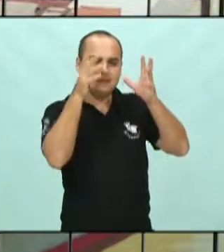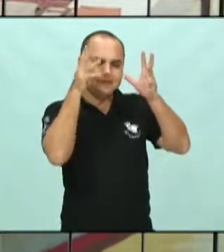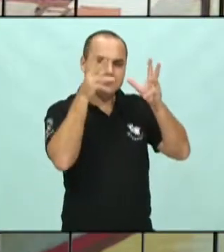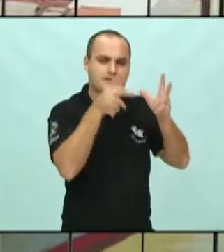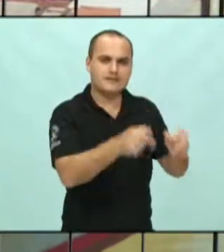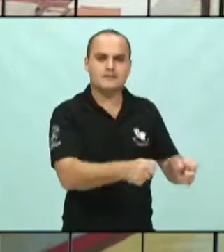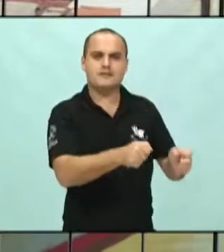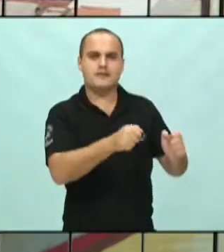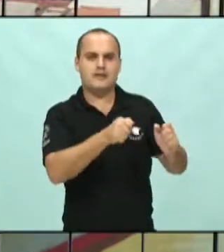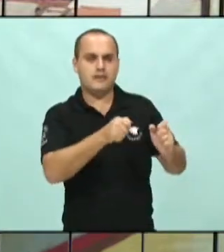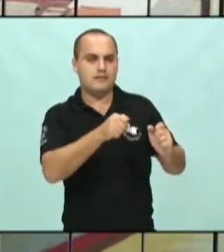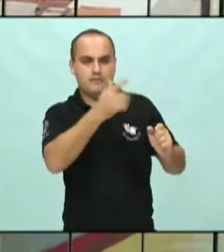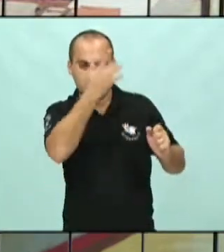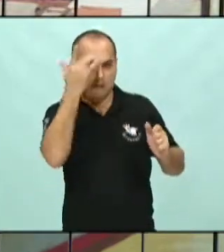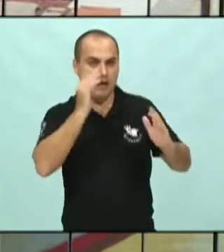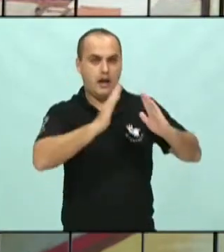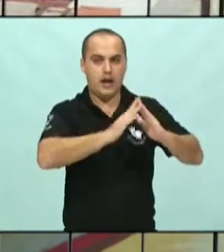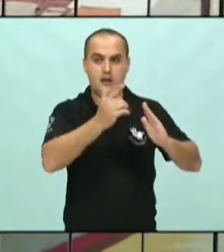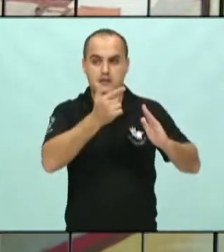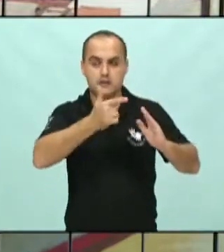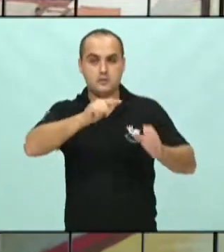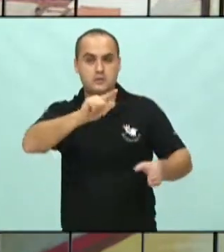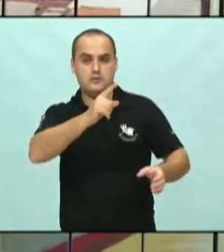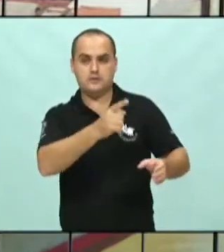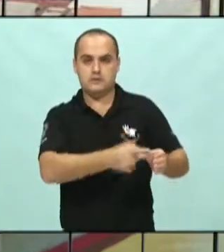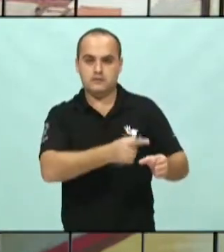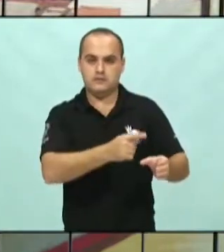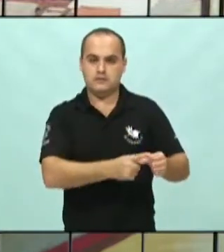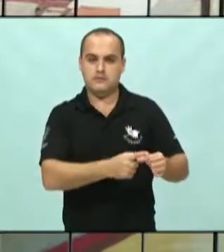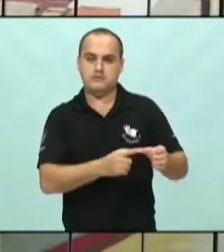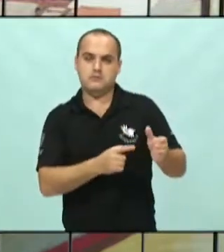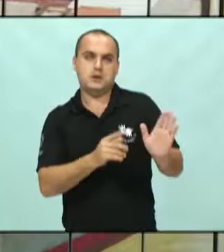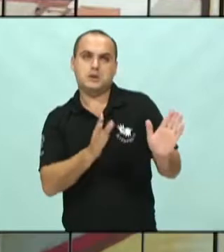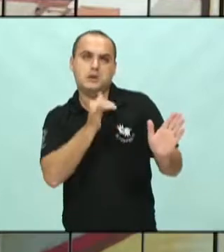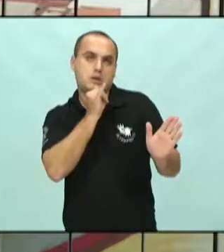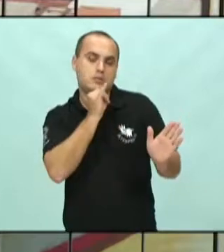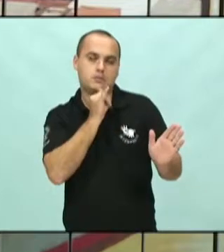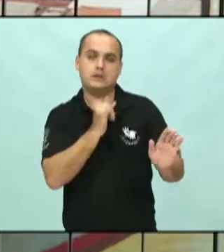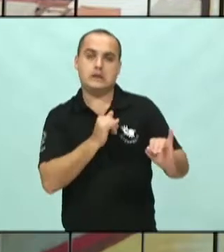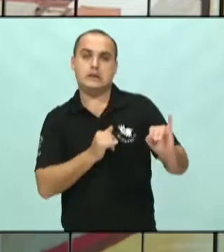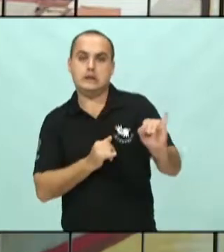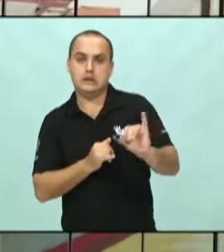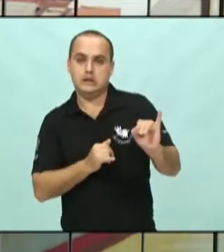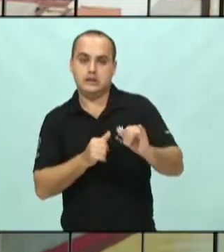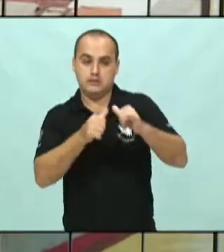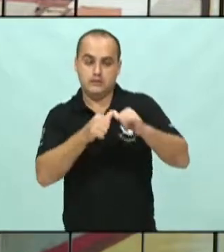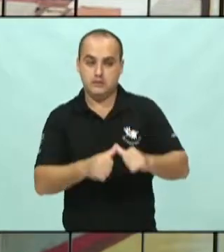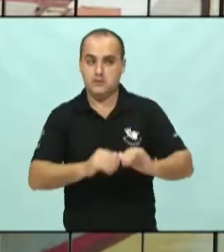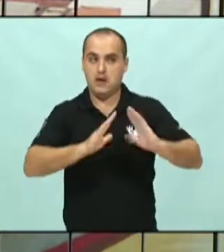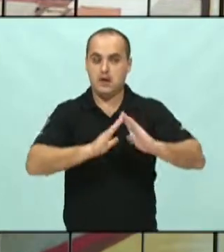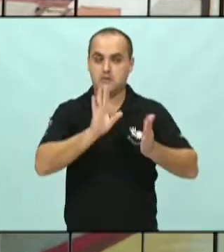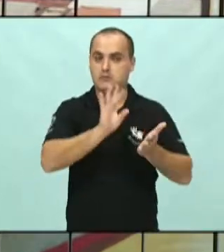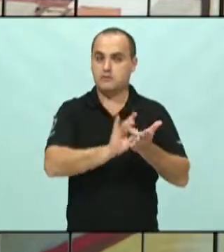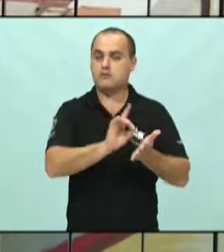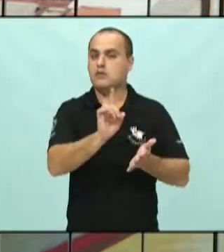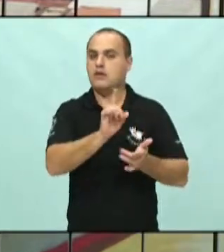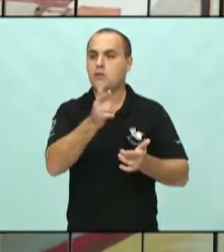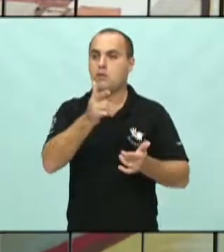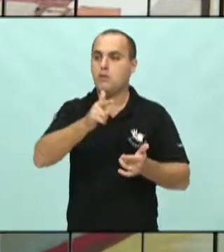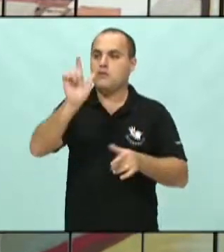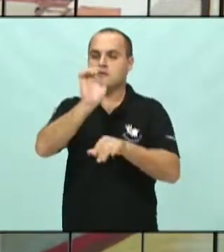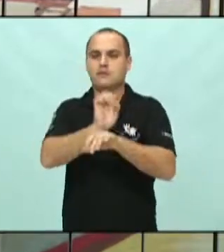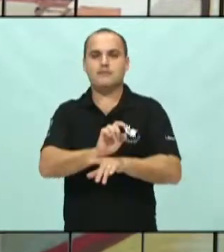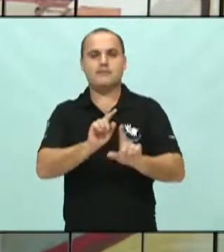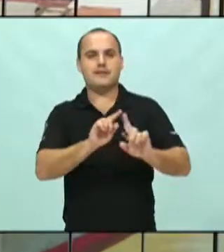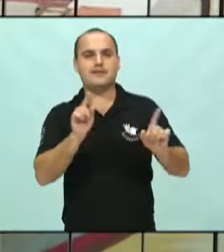que moram em outras cidades, que acabaram não tendo Itajaí assim como residência em outros estados, e eles